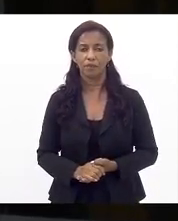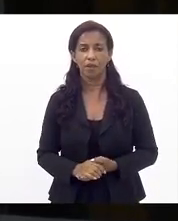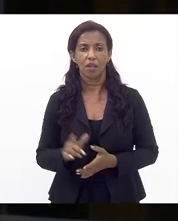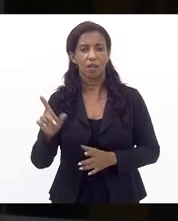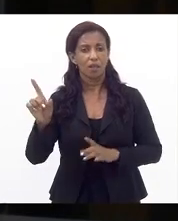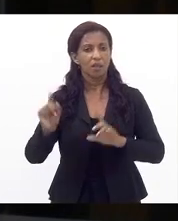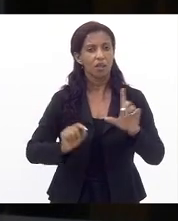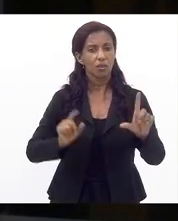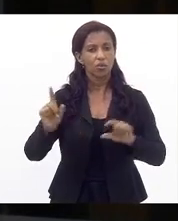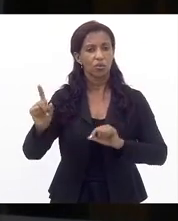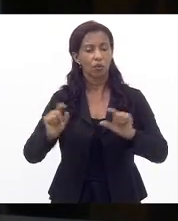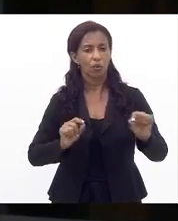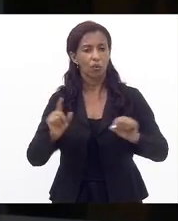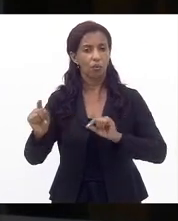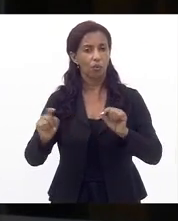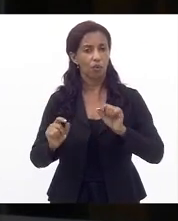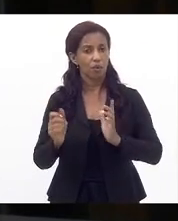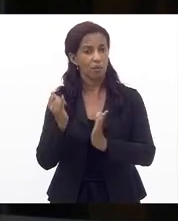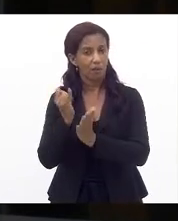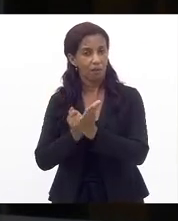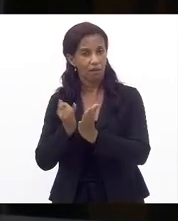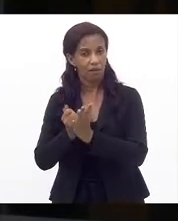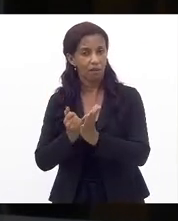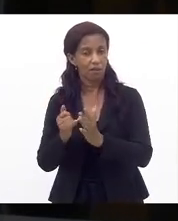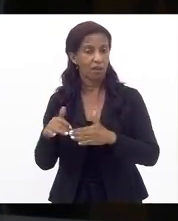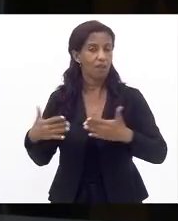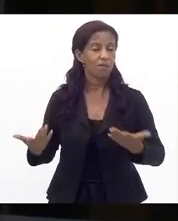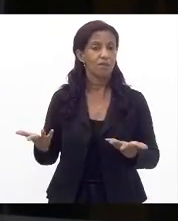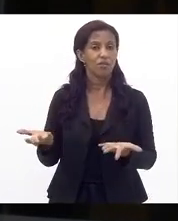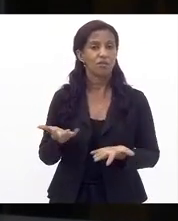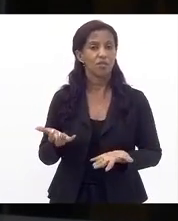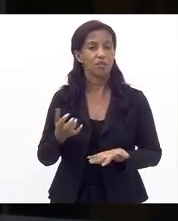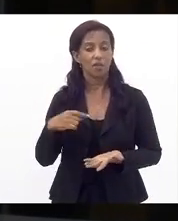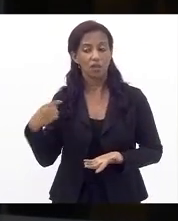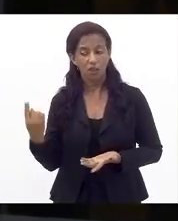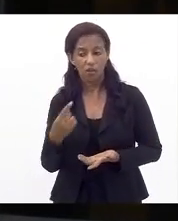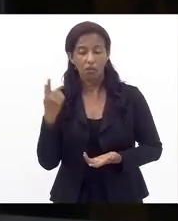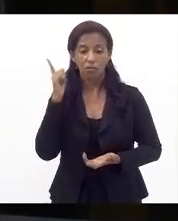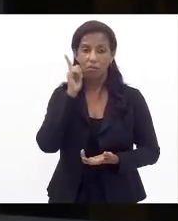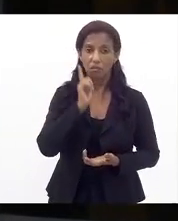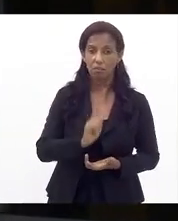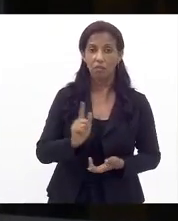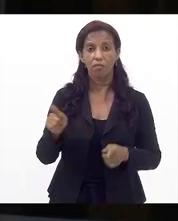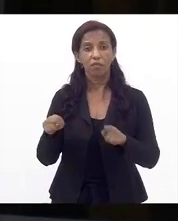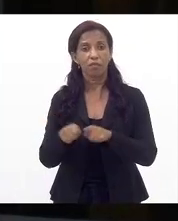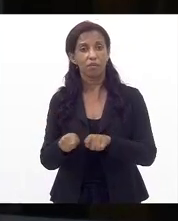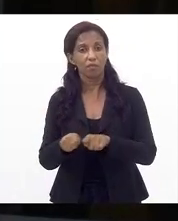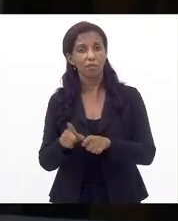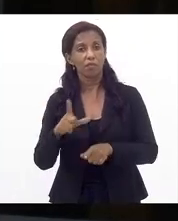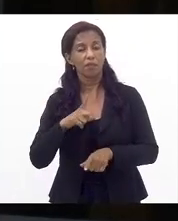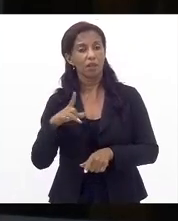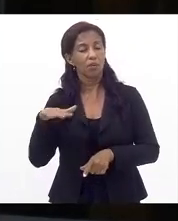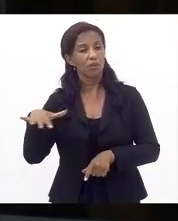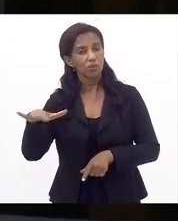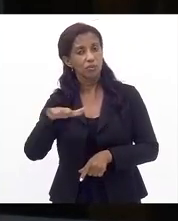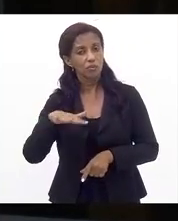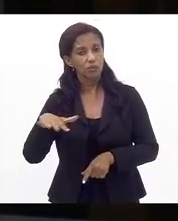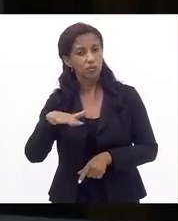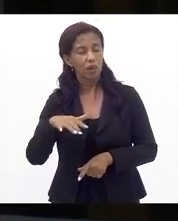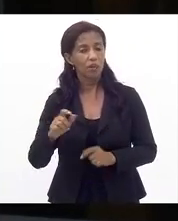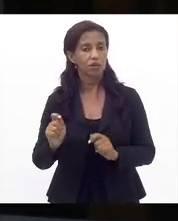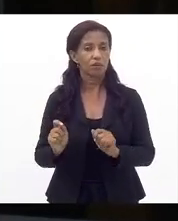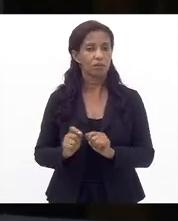alternativas para construir receita a fim de que a fim de que nós possamos tão bem ter um espaço a